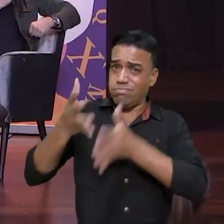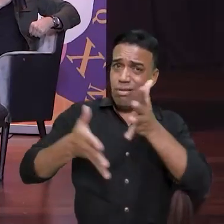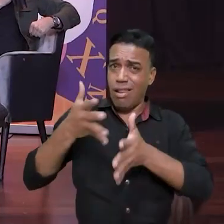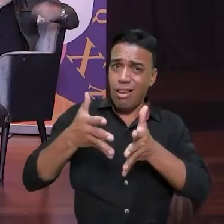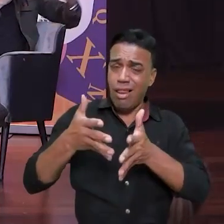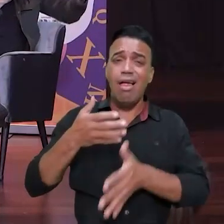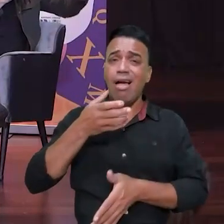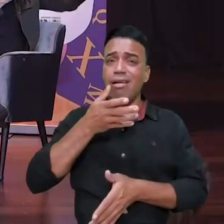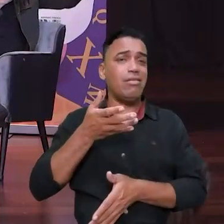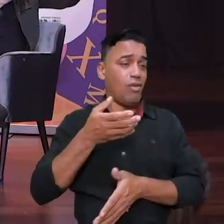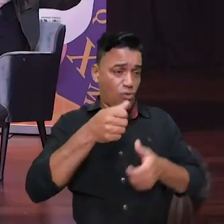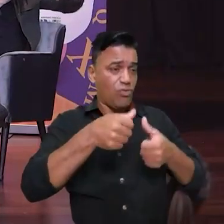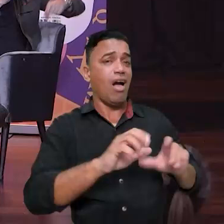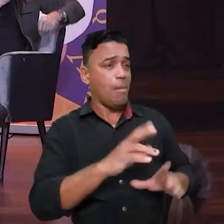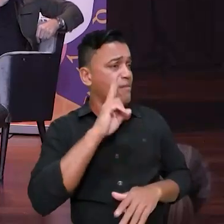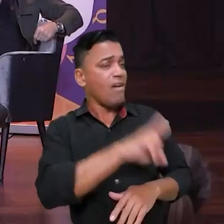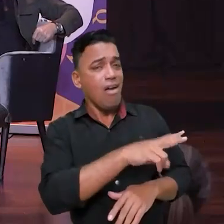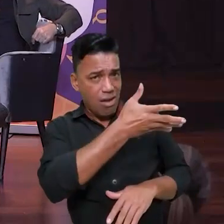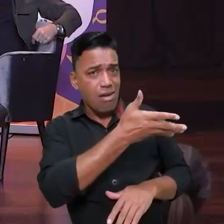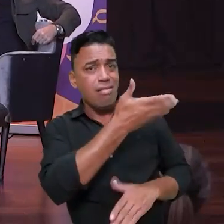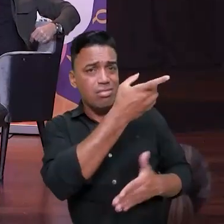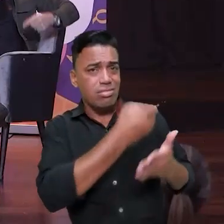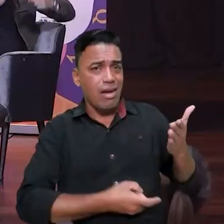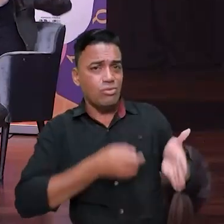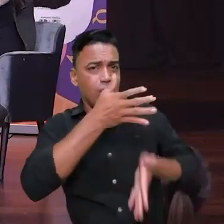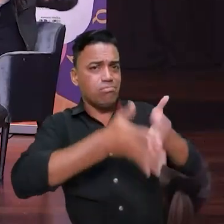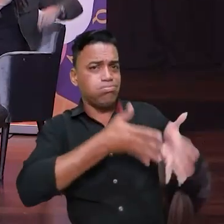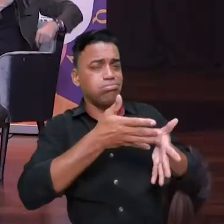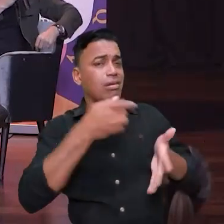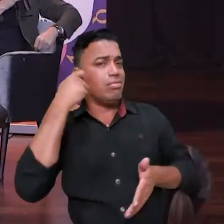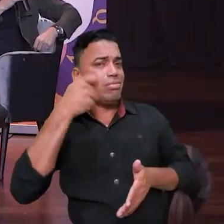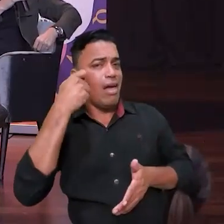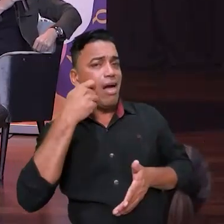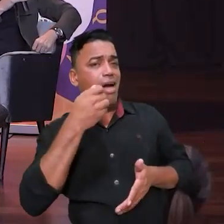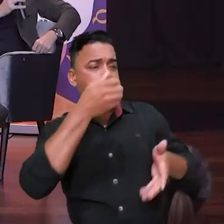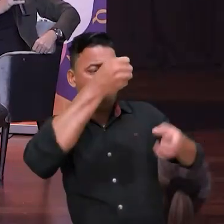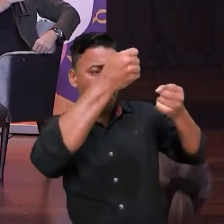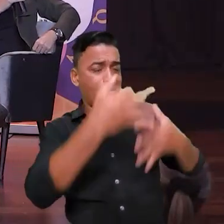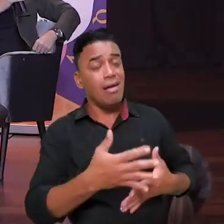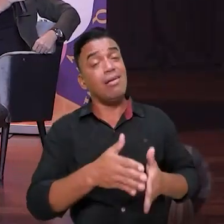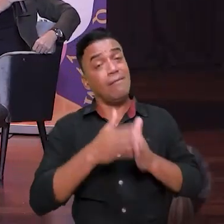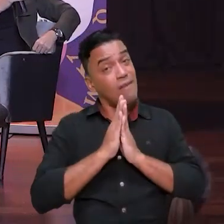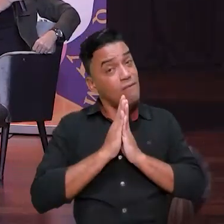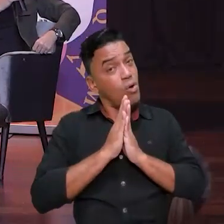ele. Como eu não vou estar para ele na hora que ele for dizer o texto dele? Por